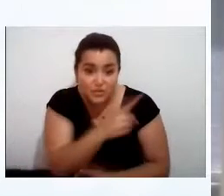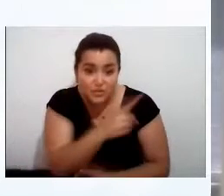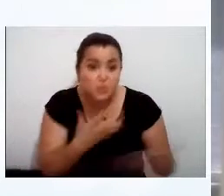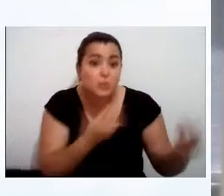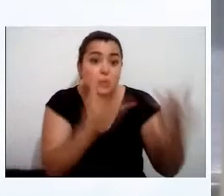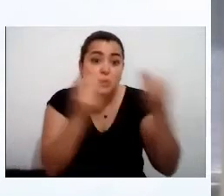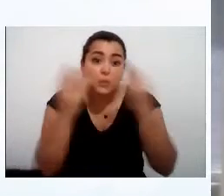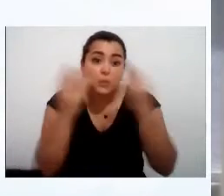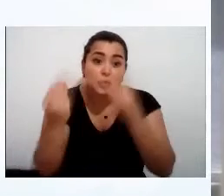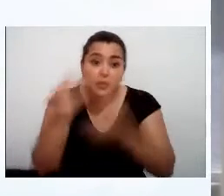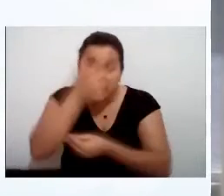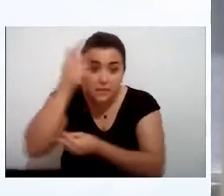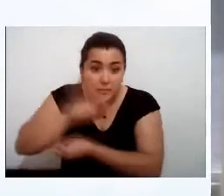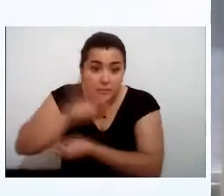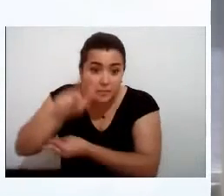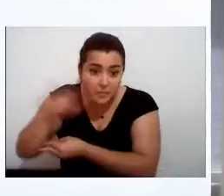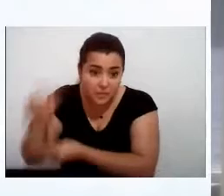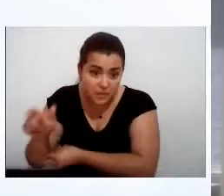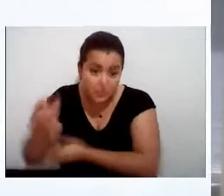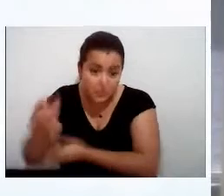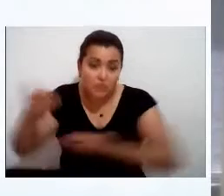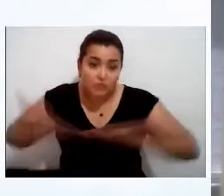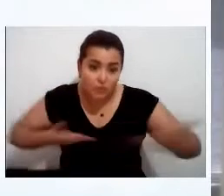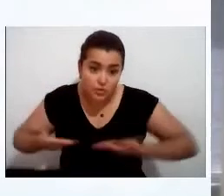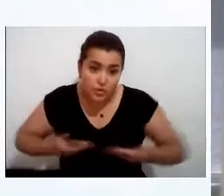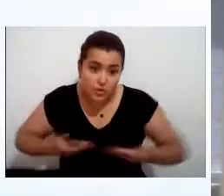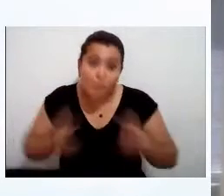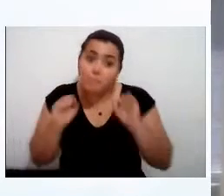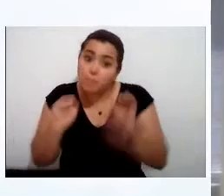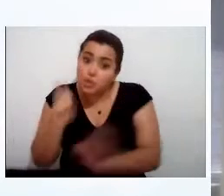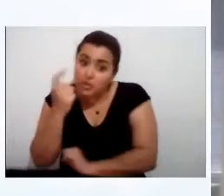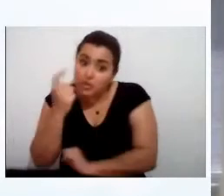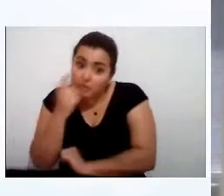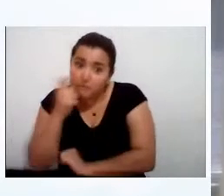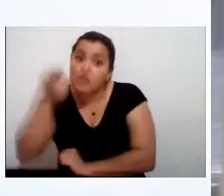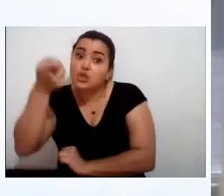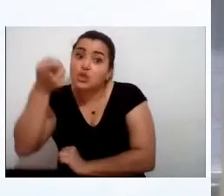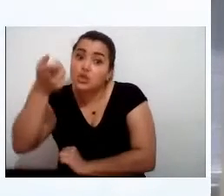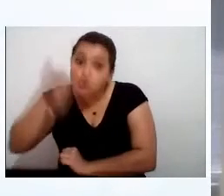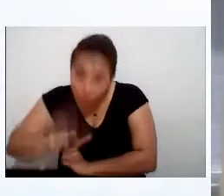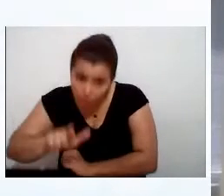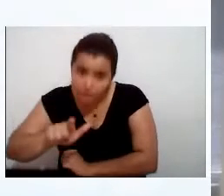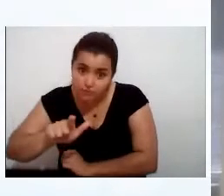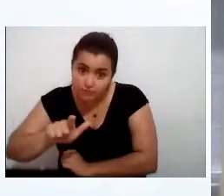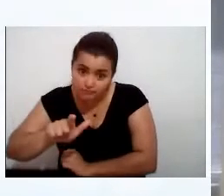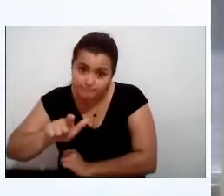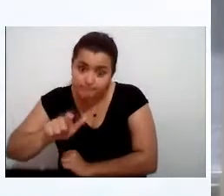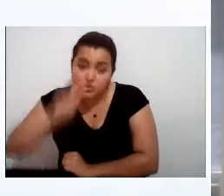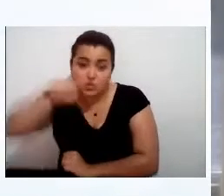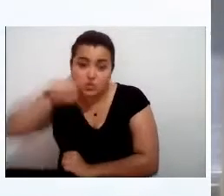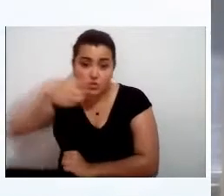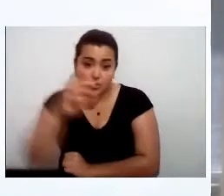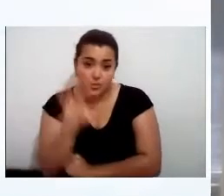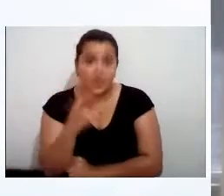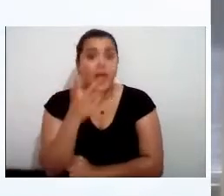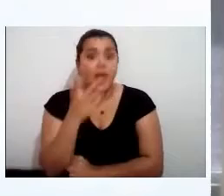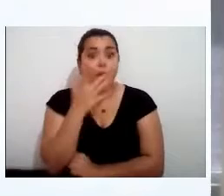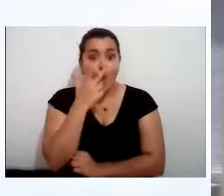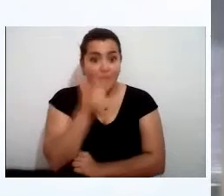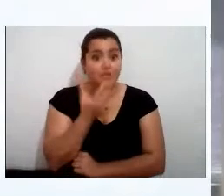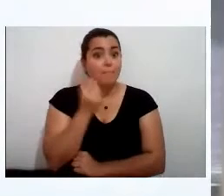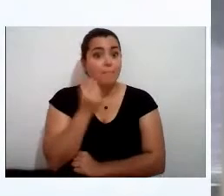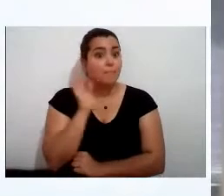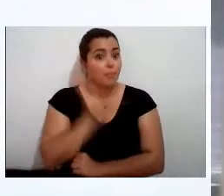à precarização, se já não está na hora de rever, né, como você coloca lá, esse marco legal. Eu achei bem legal você